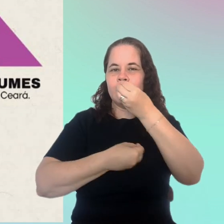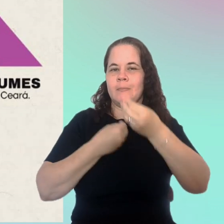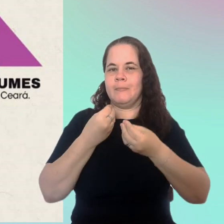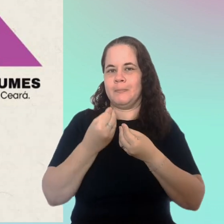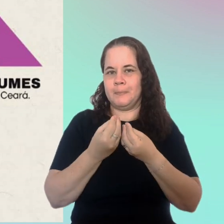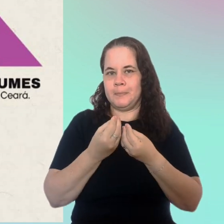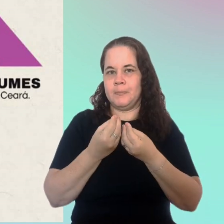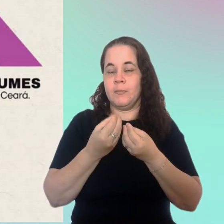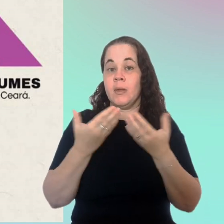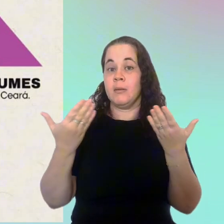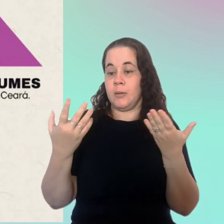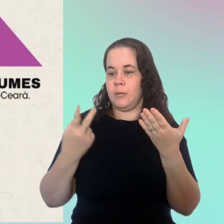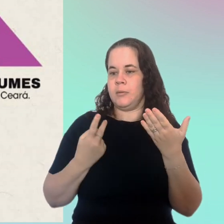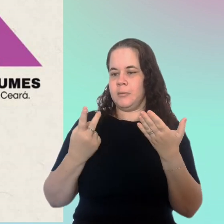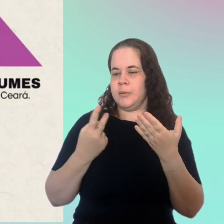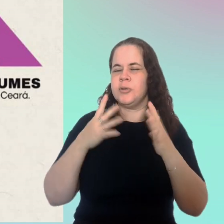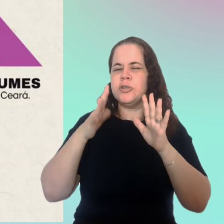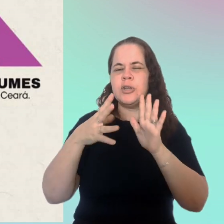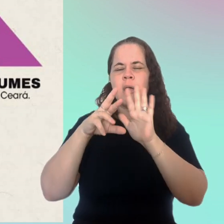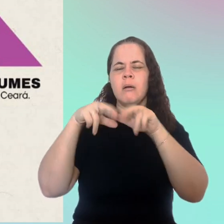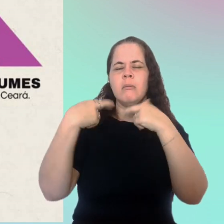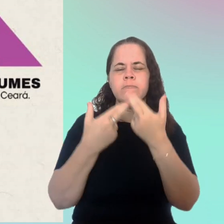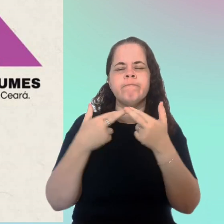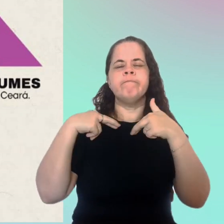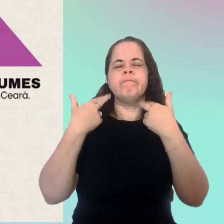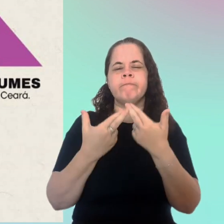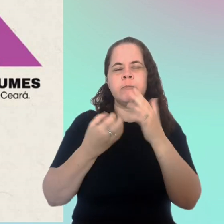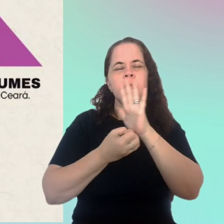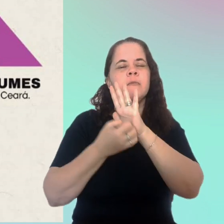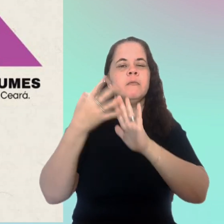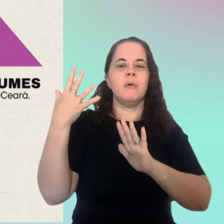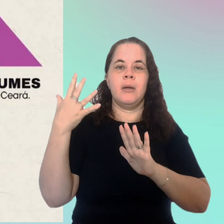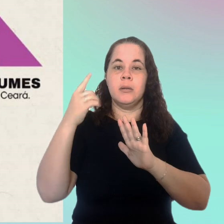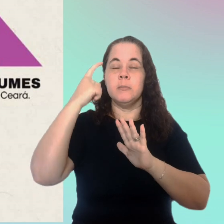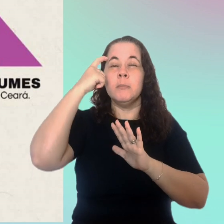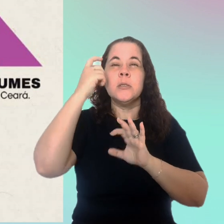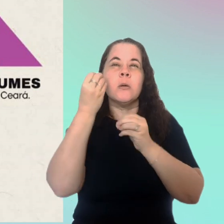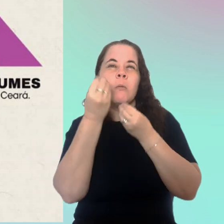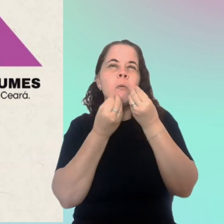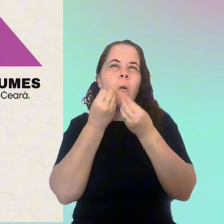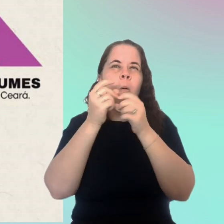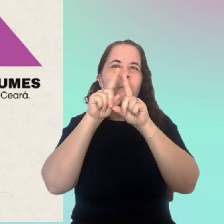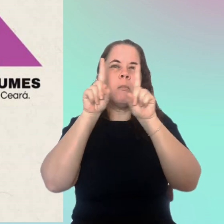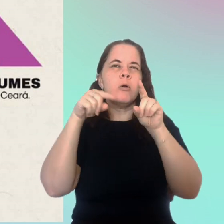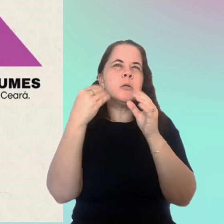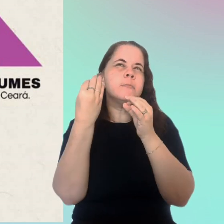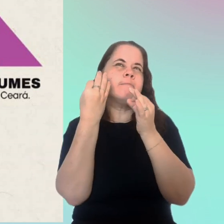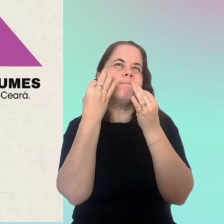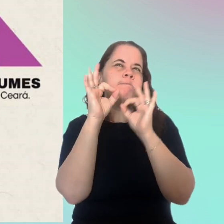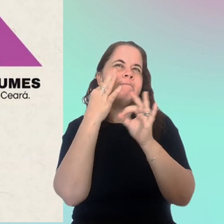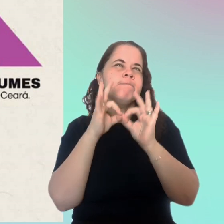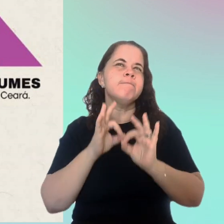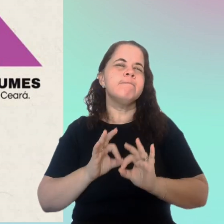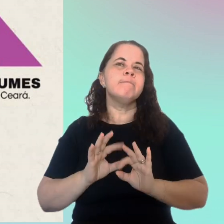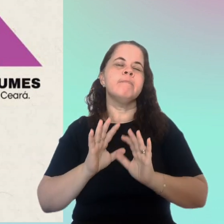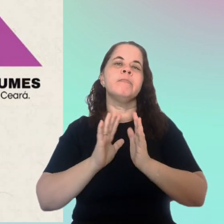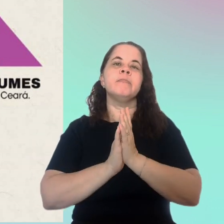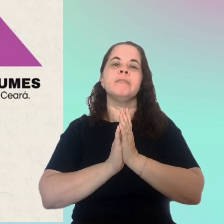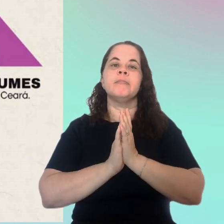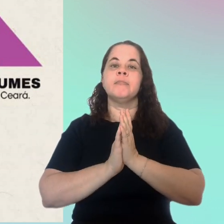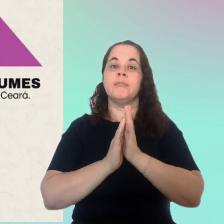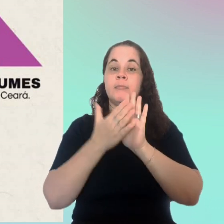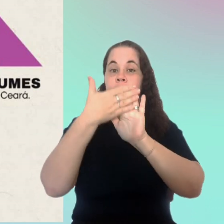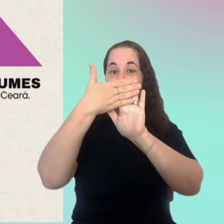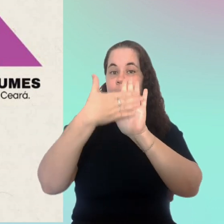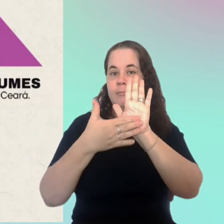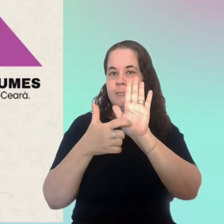gente teve várias reuniões para poder pensar o desenho, né, desse projeto. A gente tem aqui a capa, a gente está exibindo para